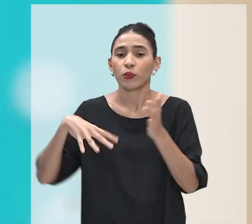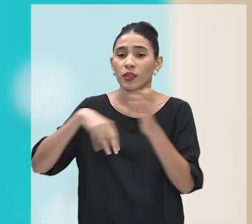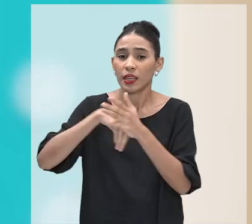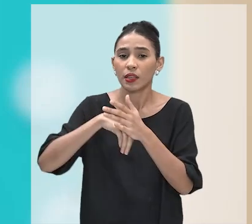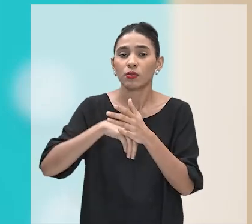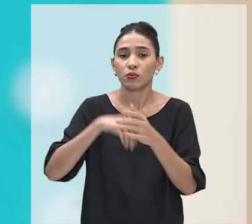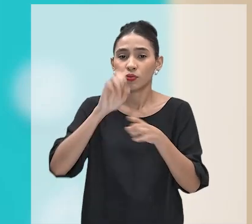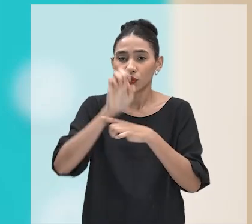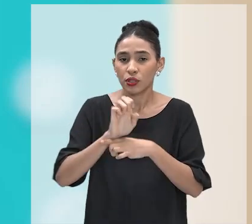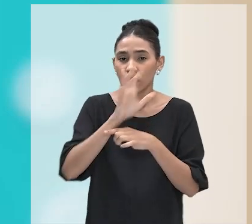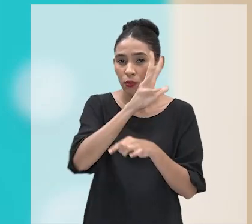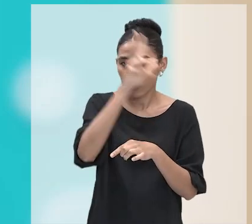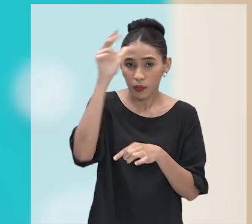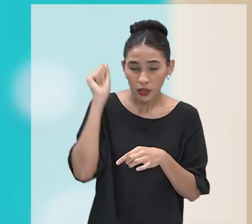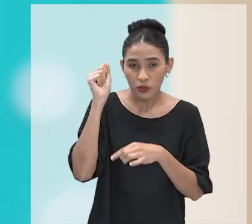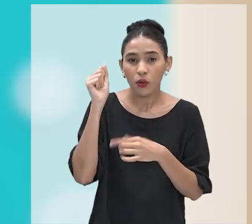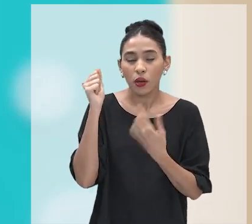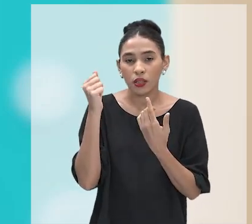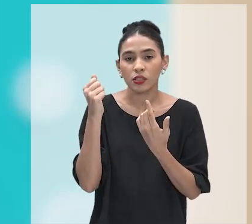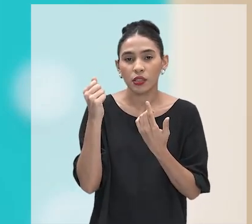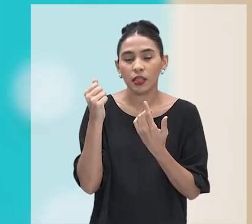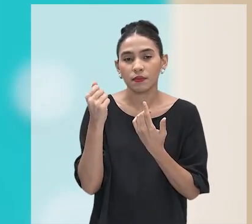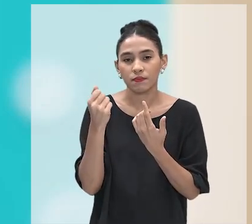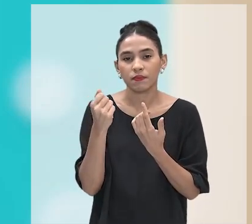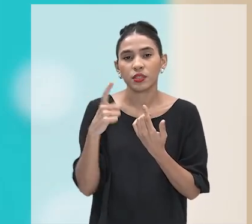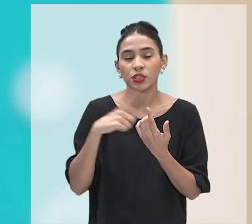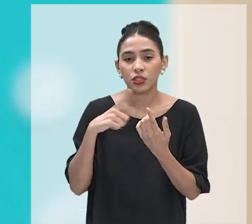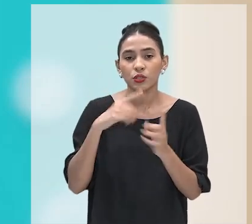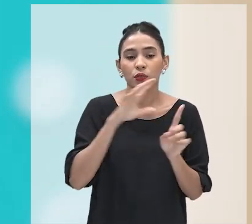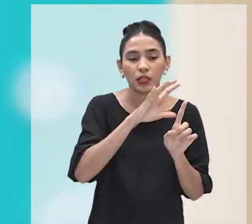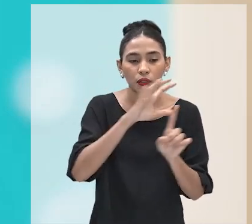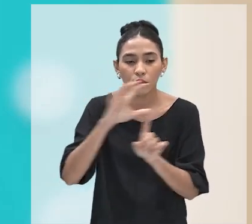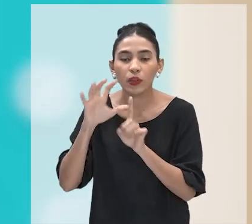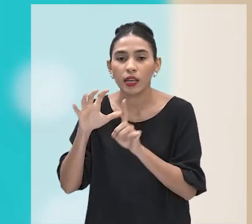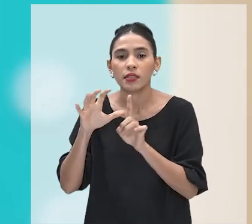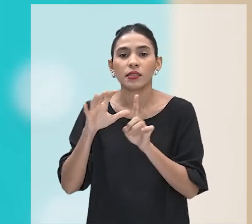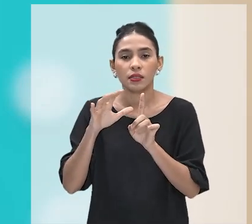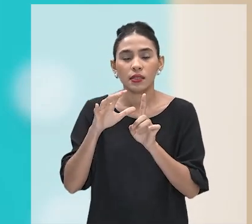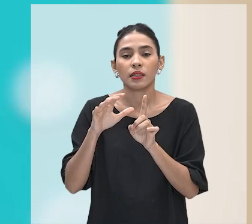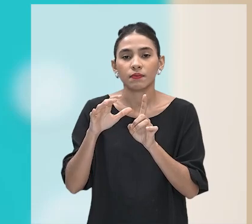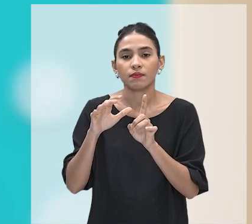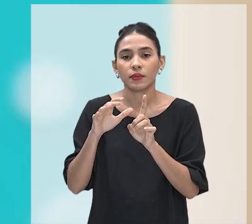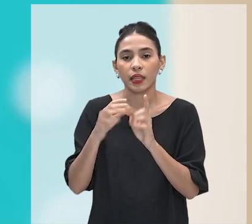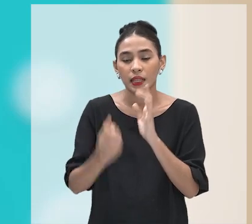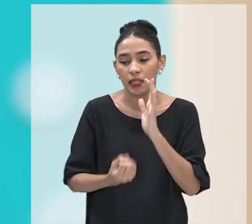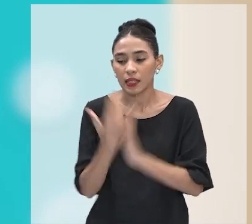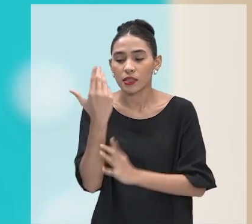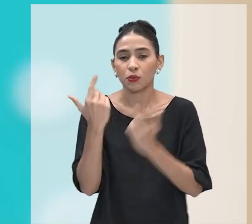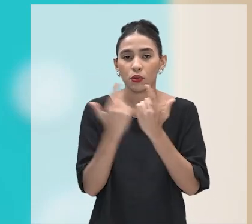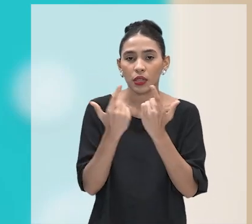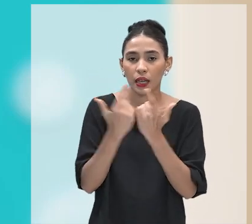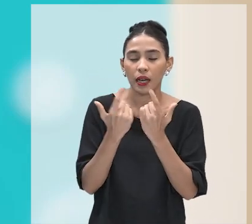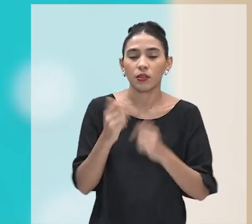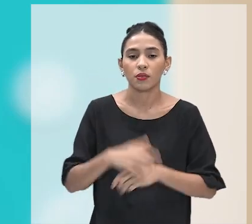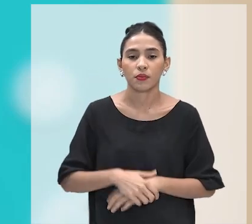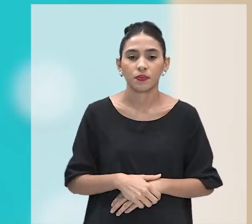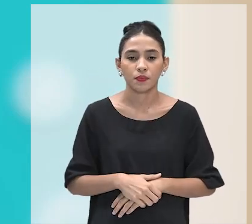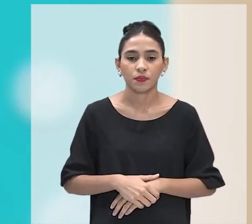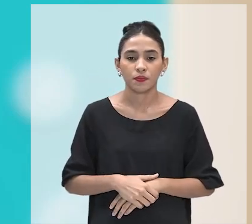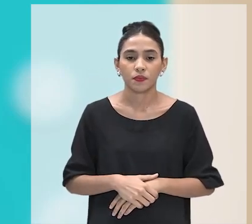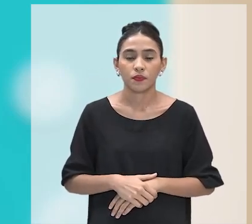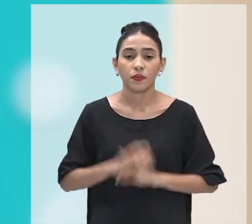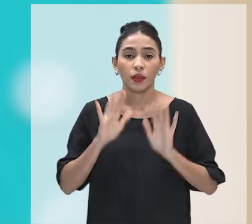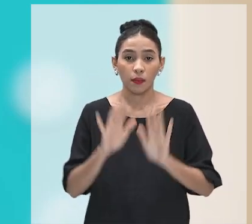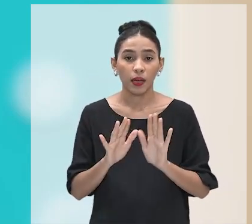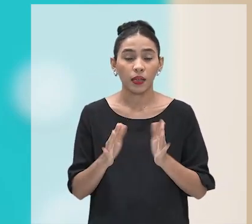fizeram parte dessa questão da história do teatro. E existem outros grupos, então esses aí fizeram história. Mas o